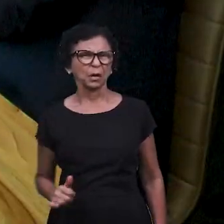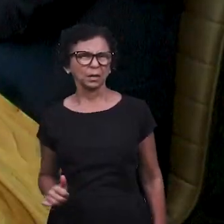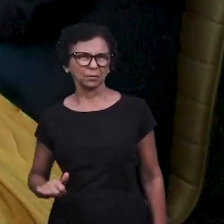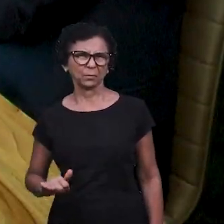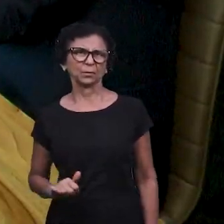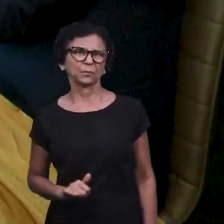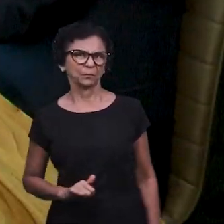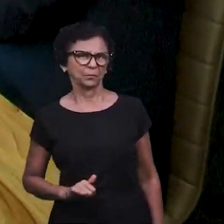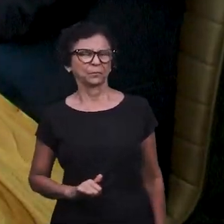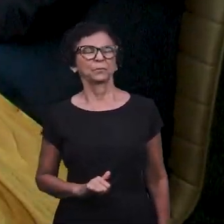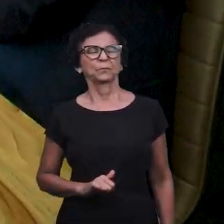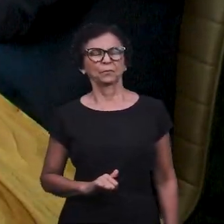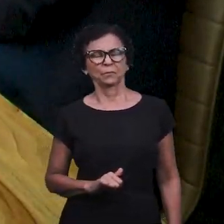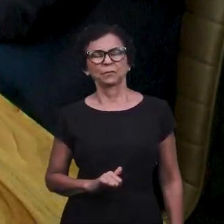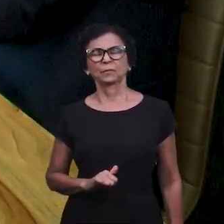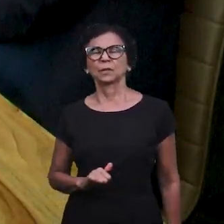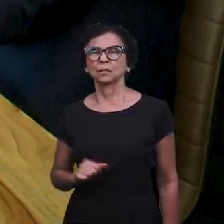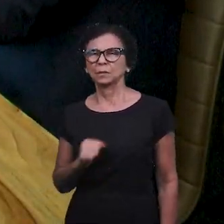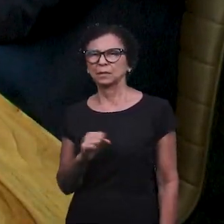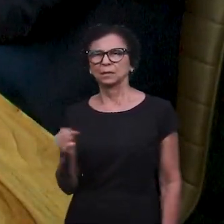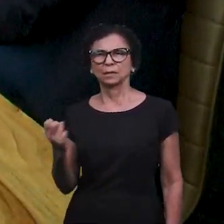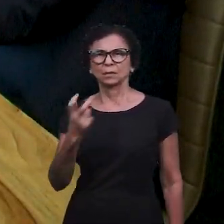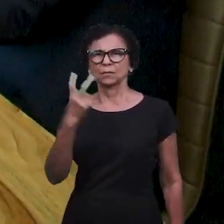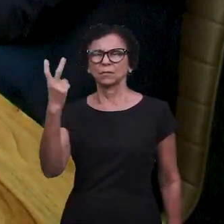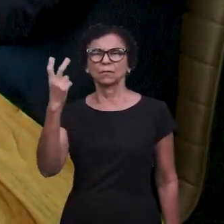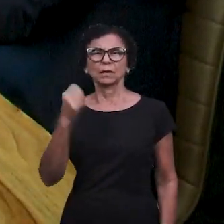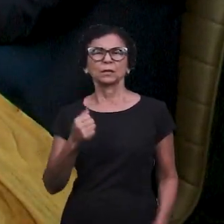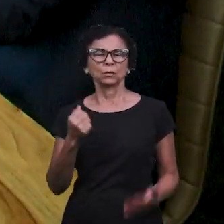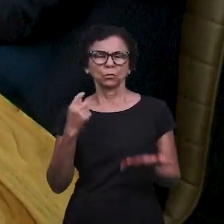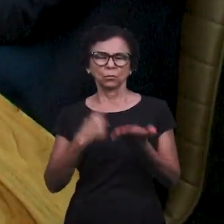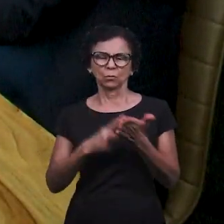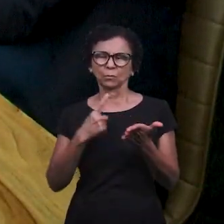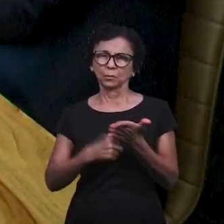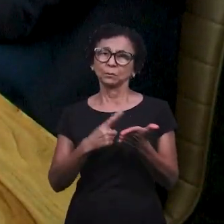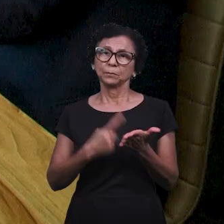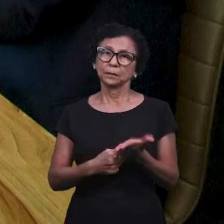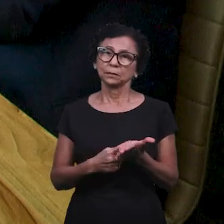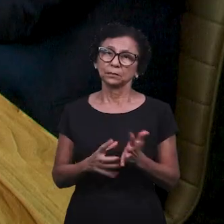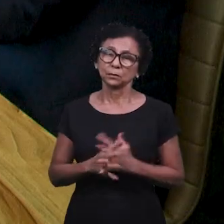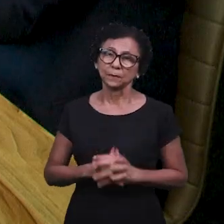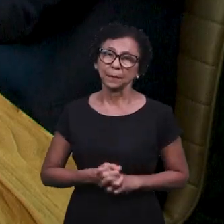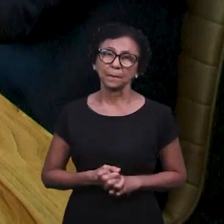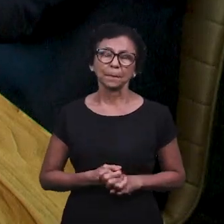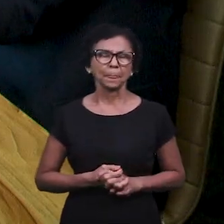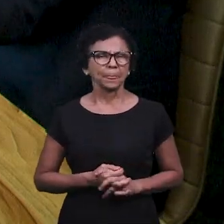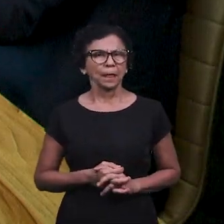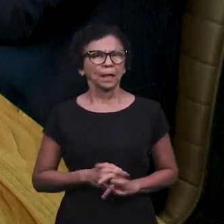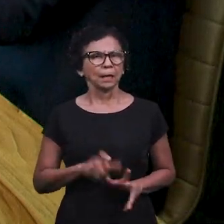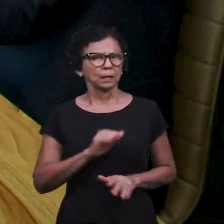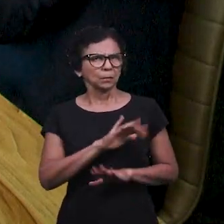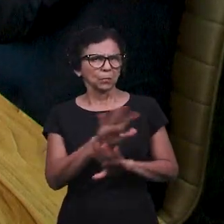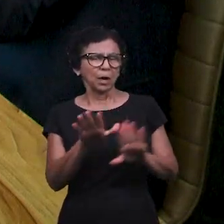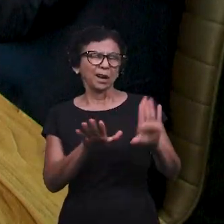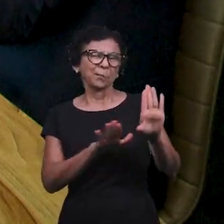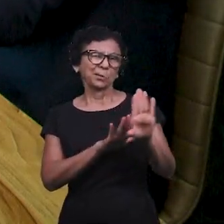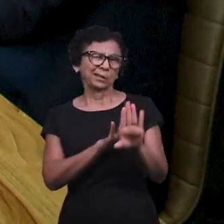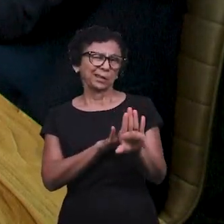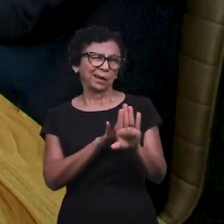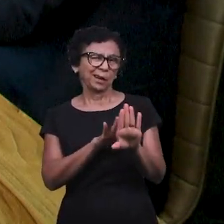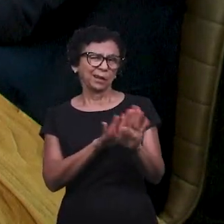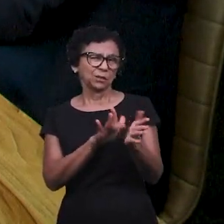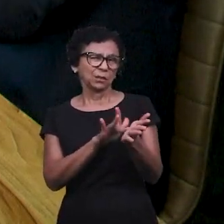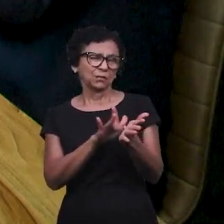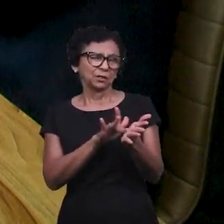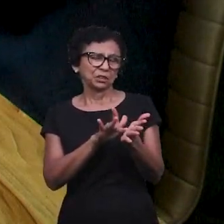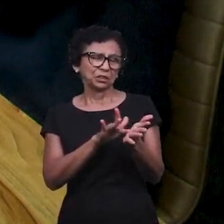Efetivamente comprometida, né? Aquilo que o senhor falou, né? Na prática, né? Não algo assim, superficial, né? Exatamente. E isso gera um diferencial